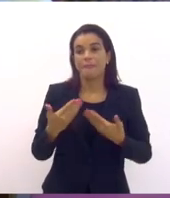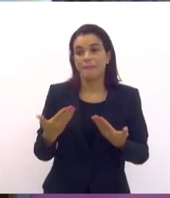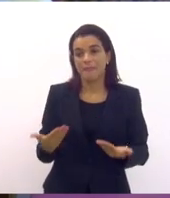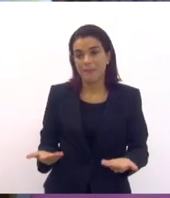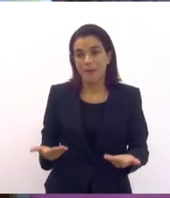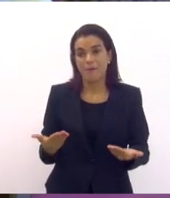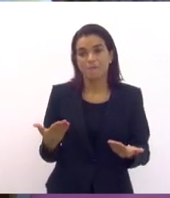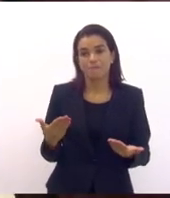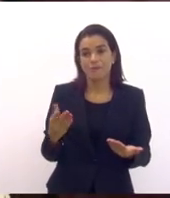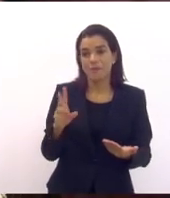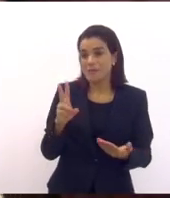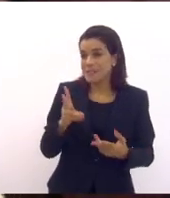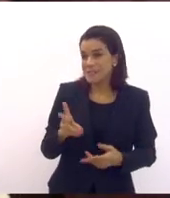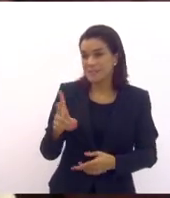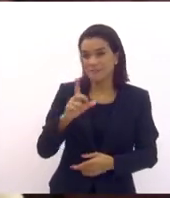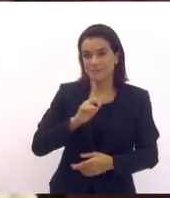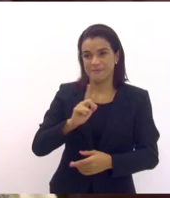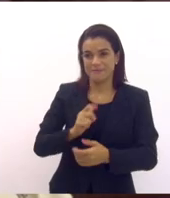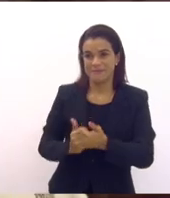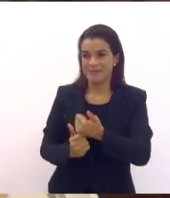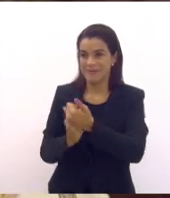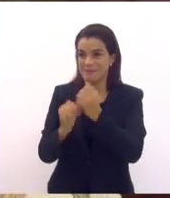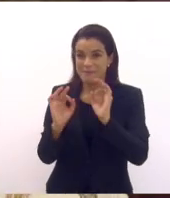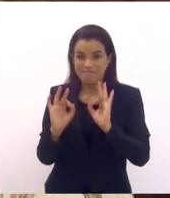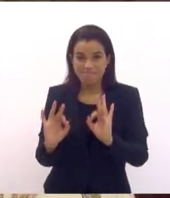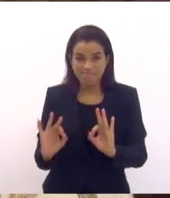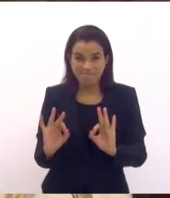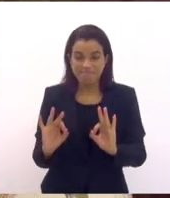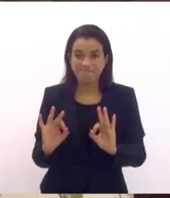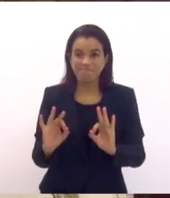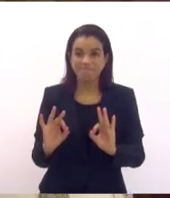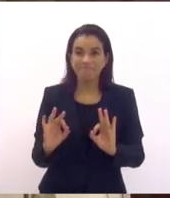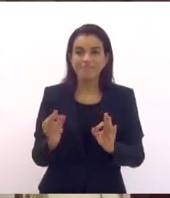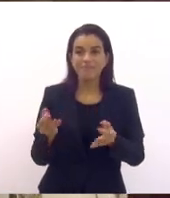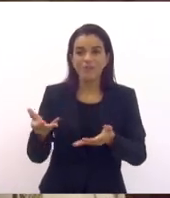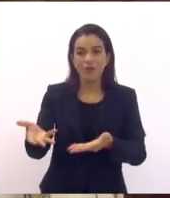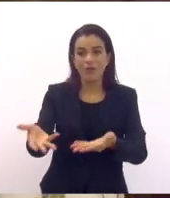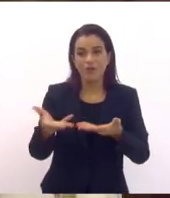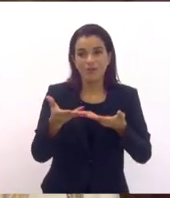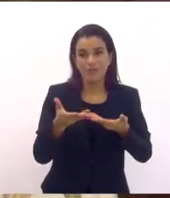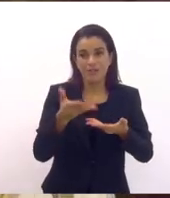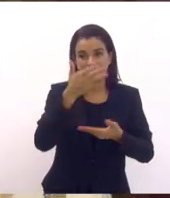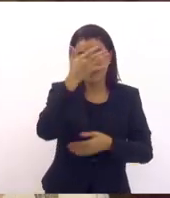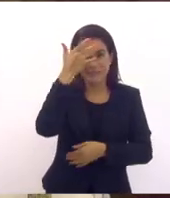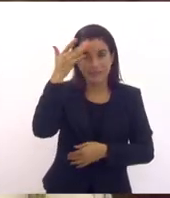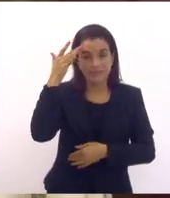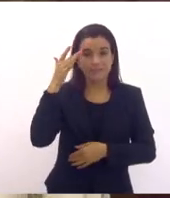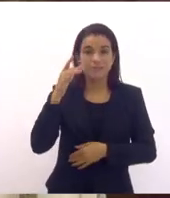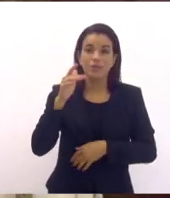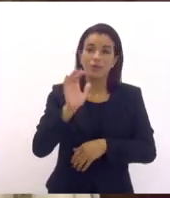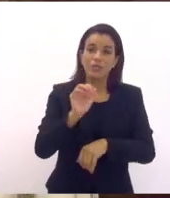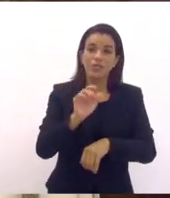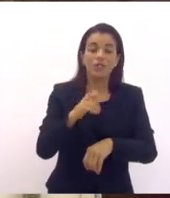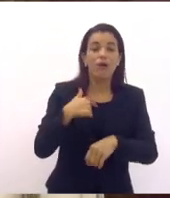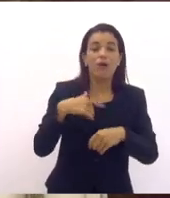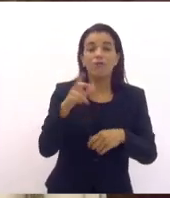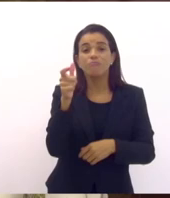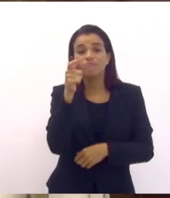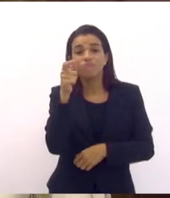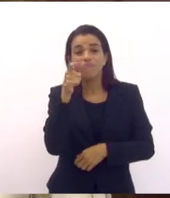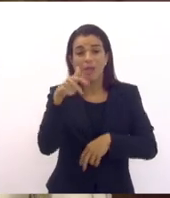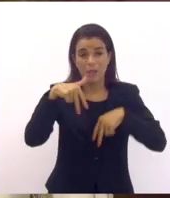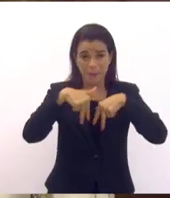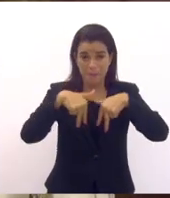senhor sempre vai ter um apoio correto Queria convidar as pessoas que estão vendo ainda em pé que tem cadeira aqui